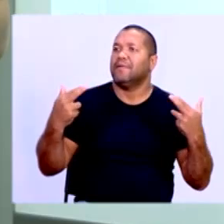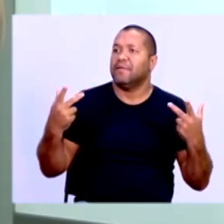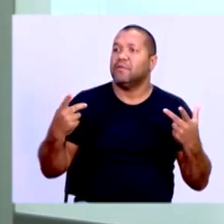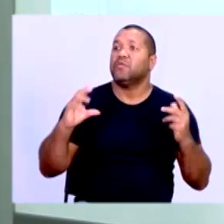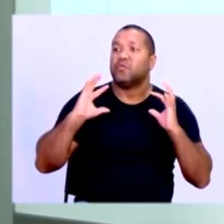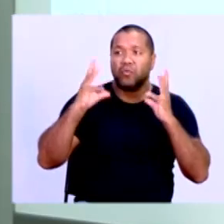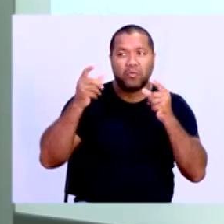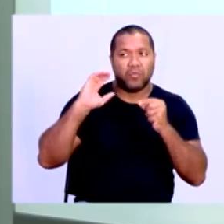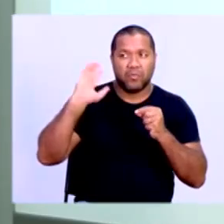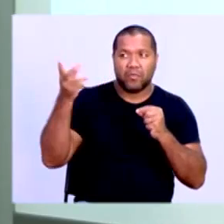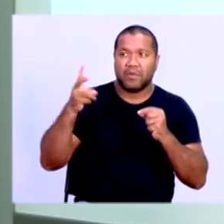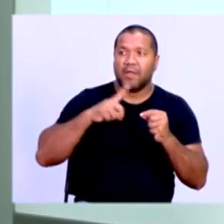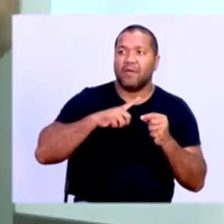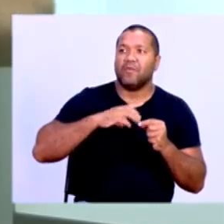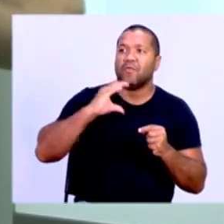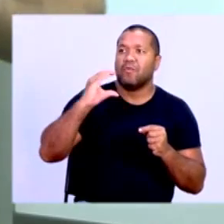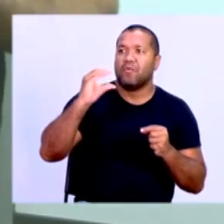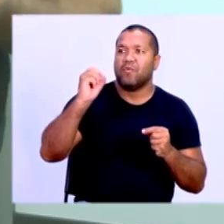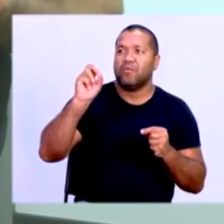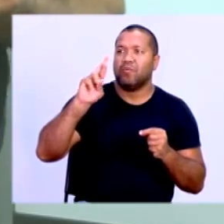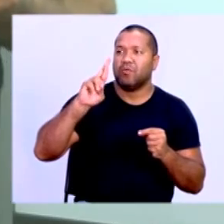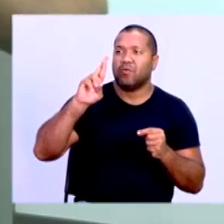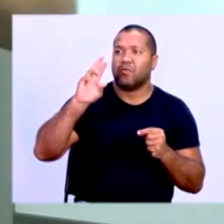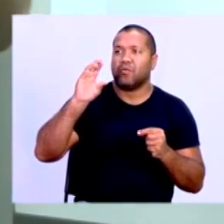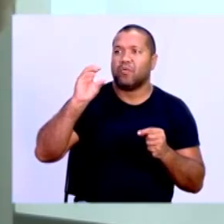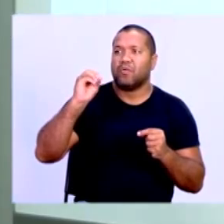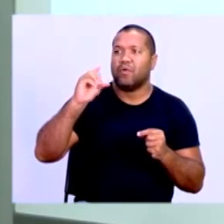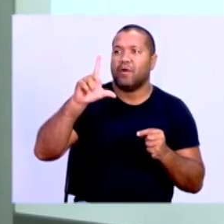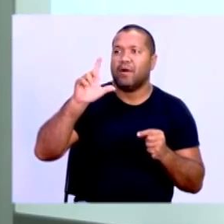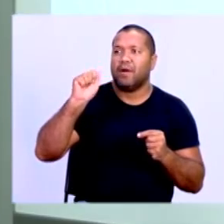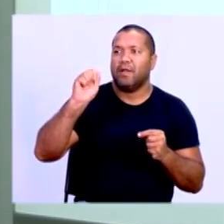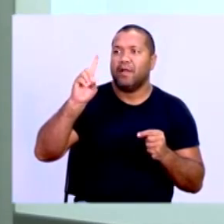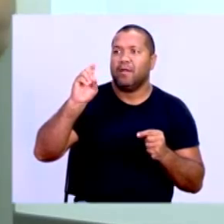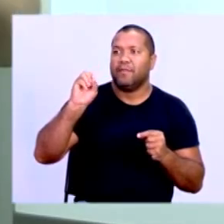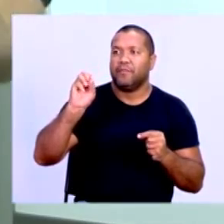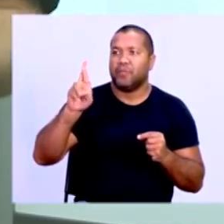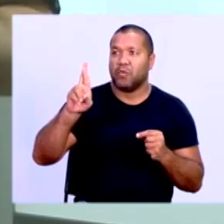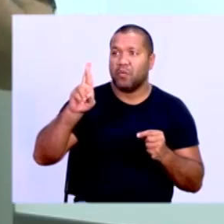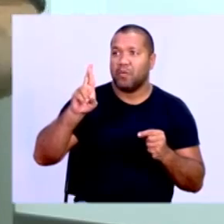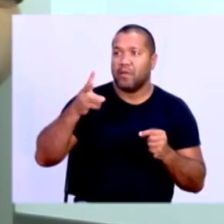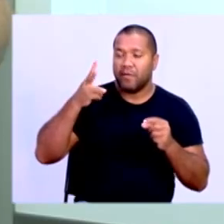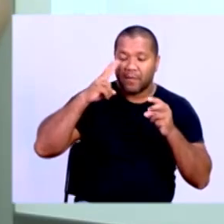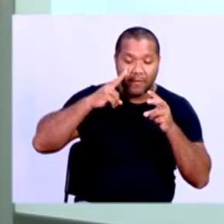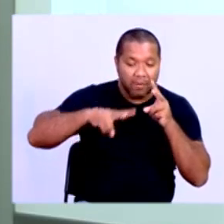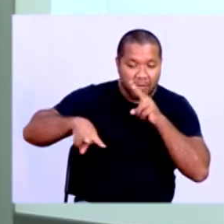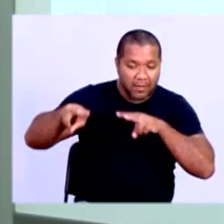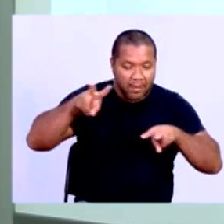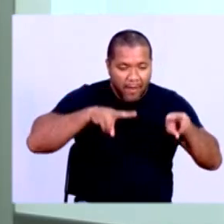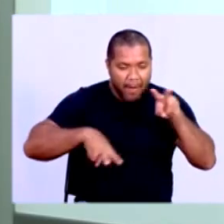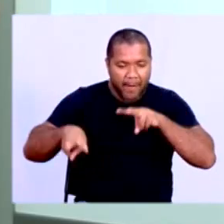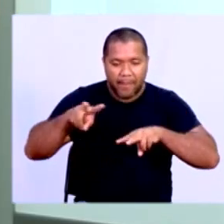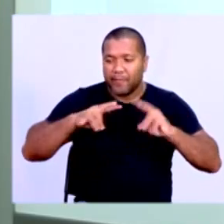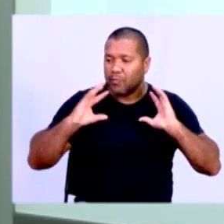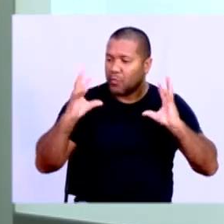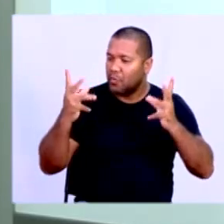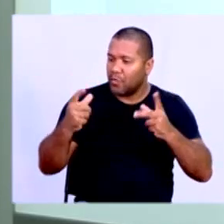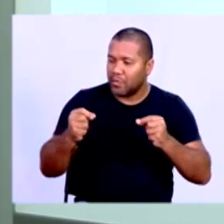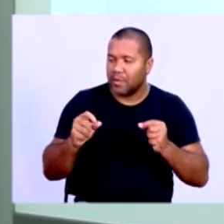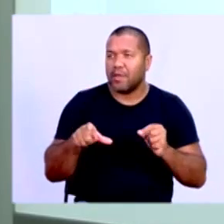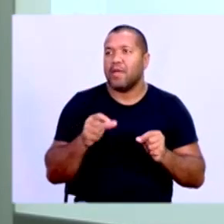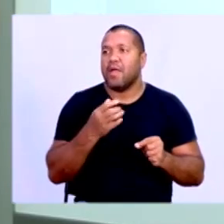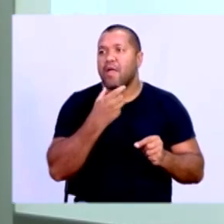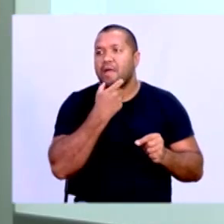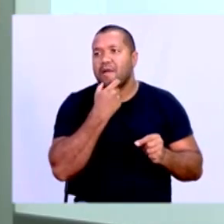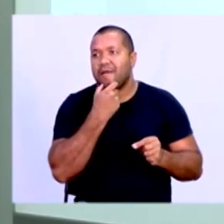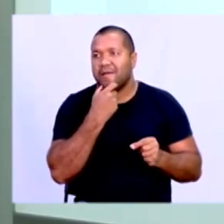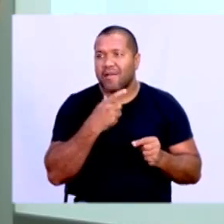controlador. O controlador verifica todas essas pessoas que estão solicitando coisas, que em inglês fala